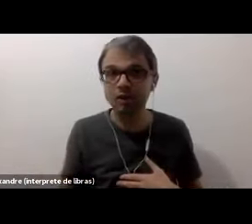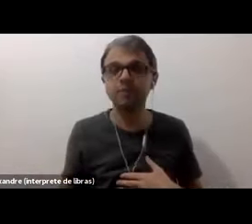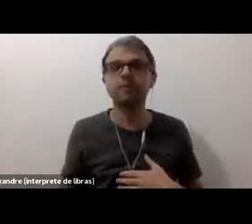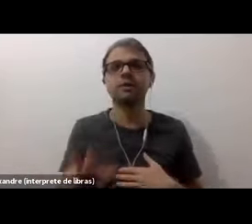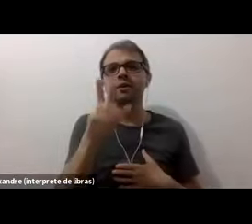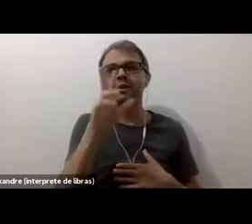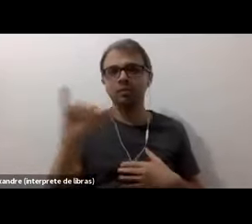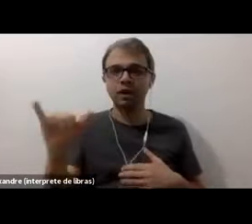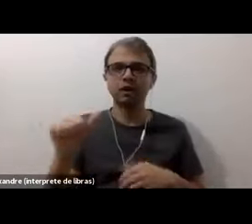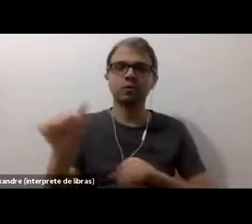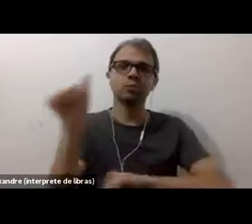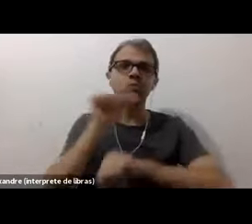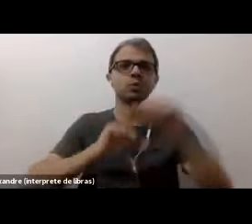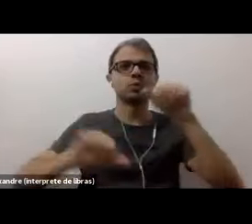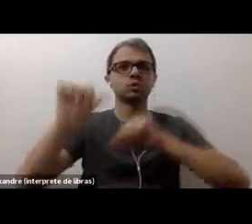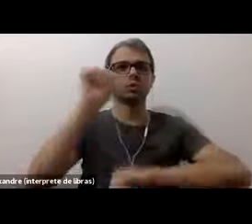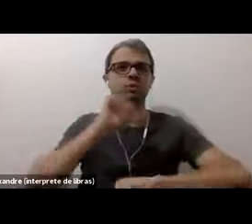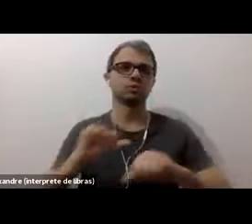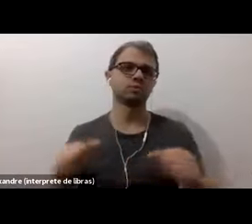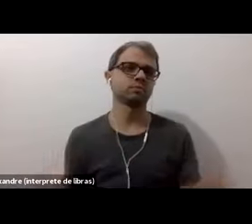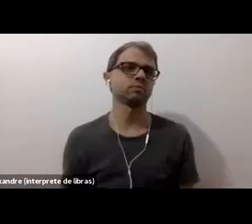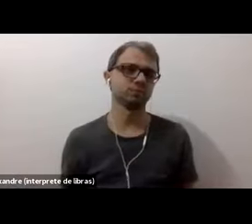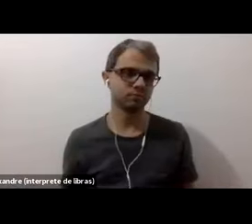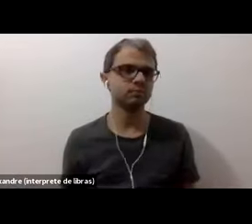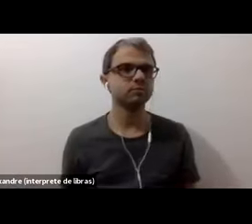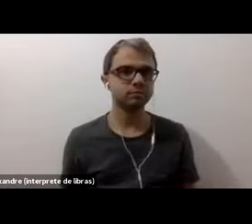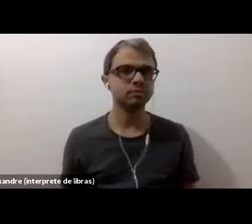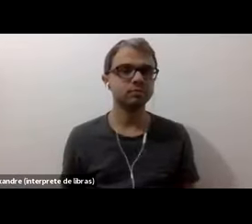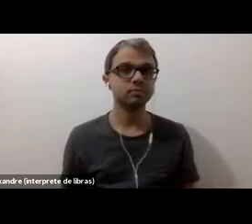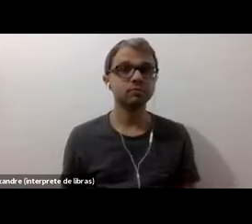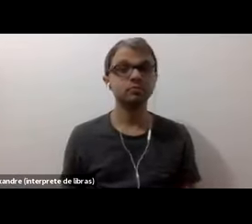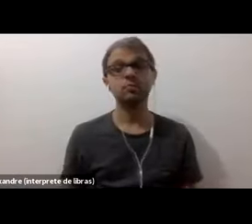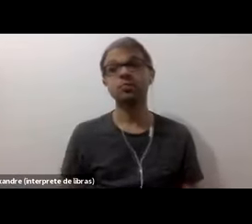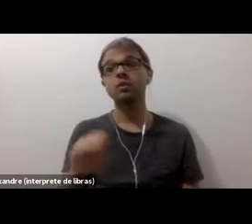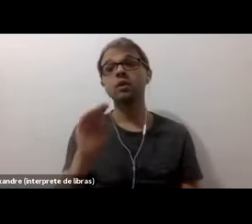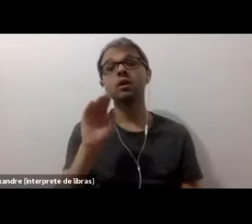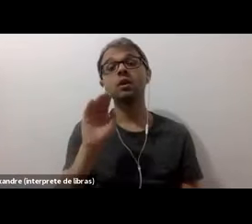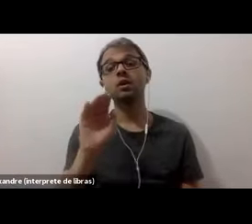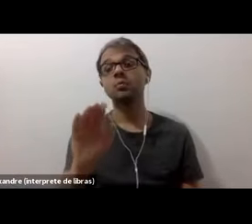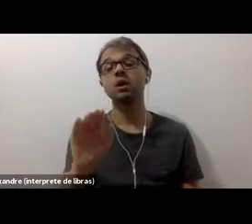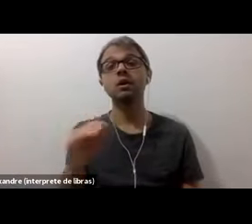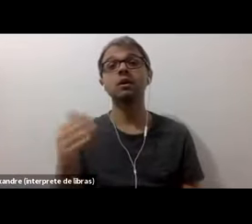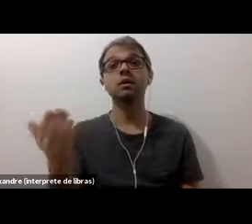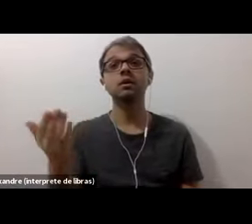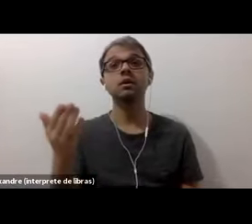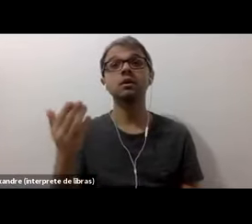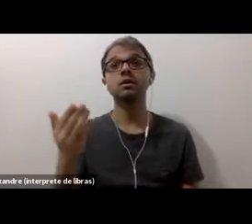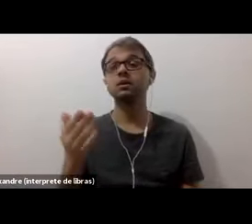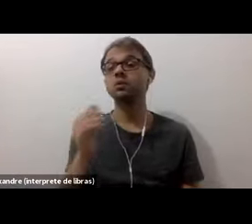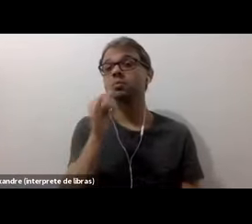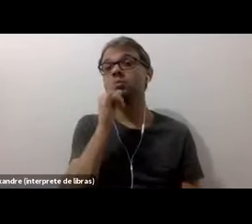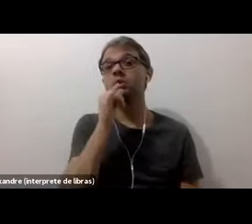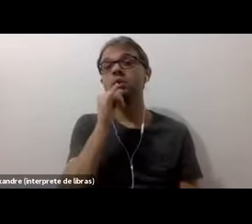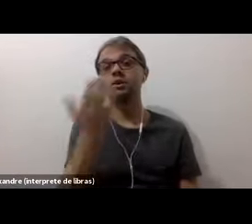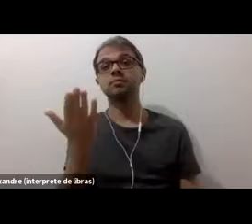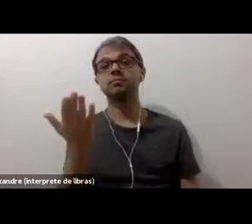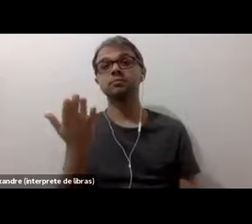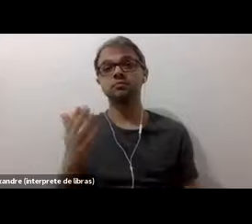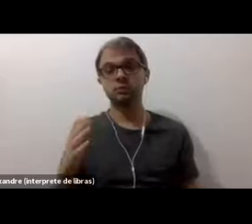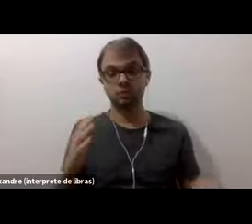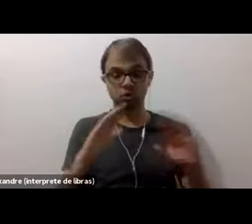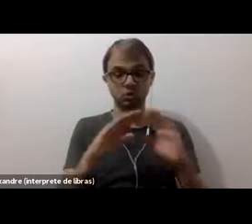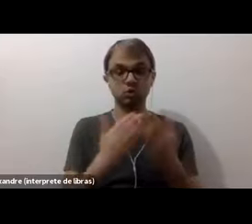é essa que vai receber essas crianças? Quando que a gente vai... como que a escola está